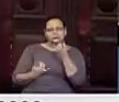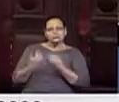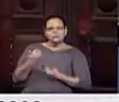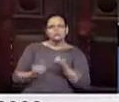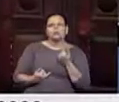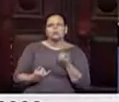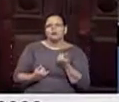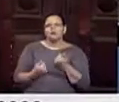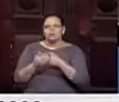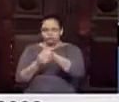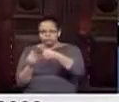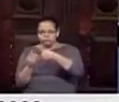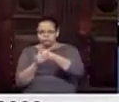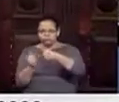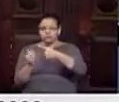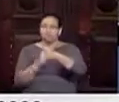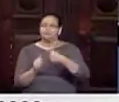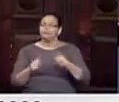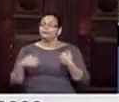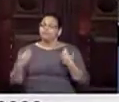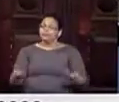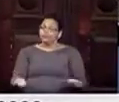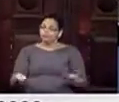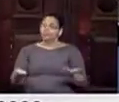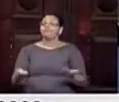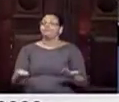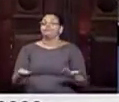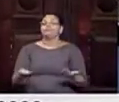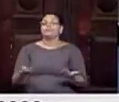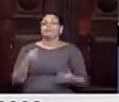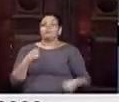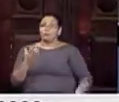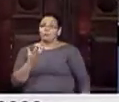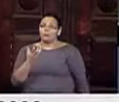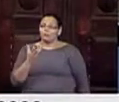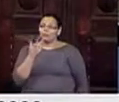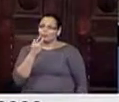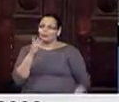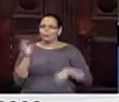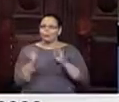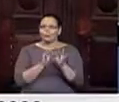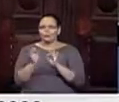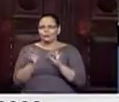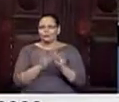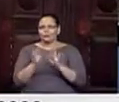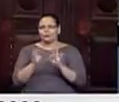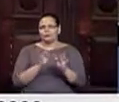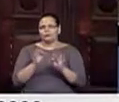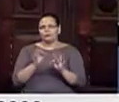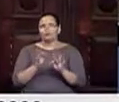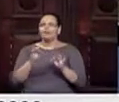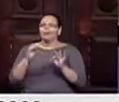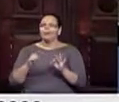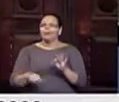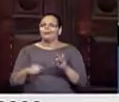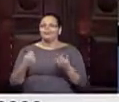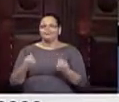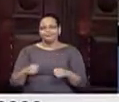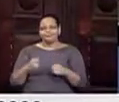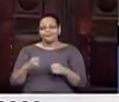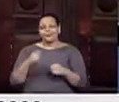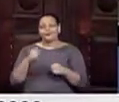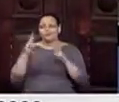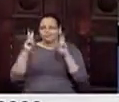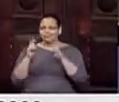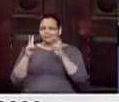alternativa então se o presidente eu quero dizer que esse projeto trata um tema delicado que a questão de drogas